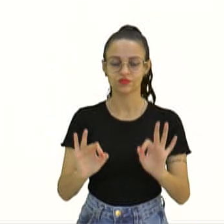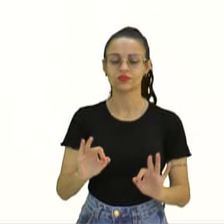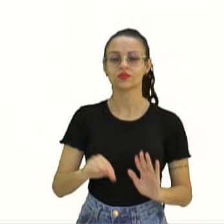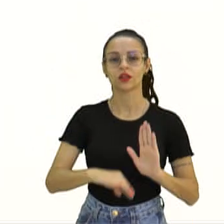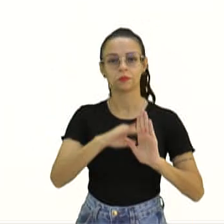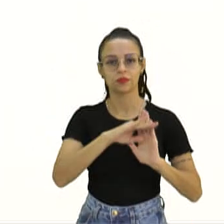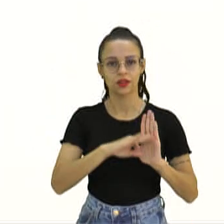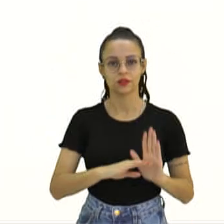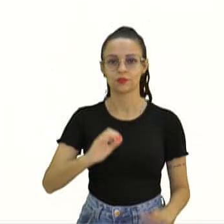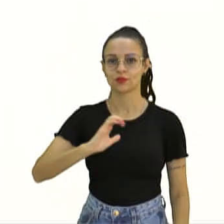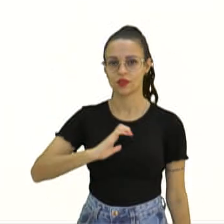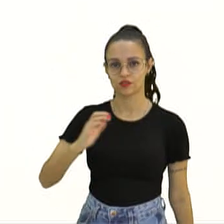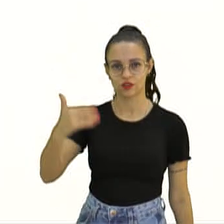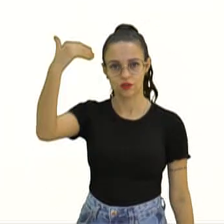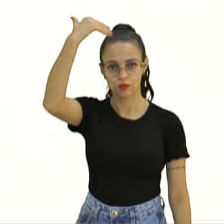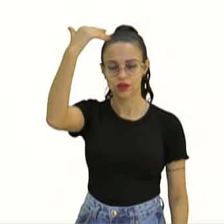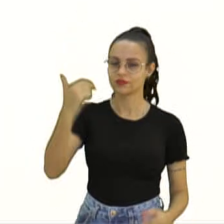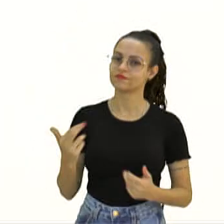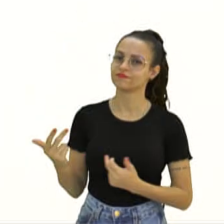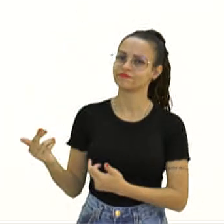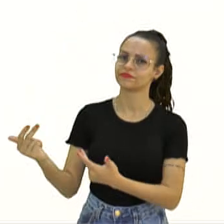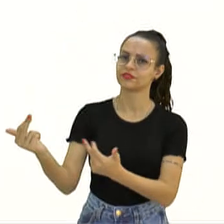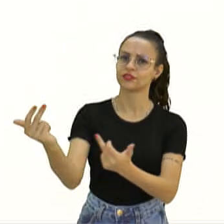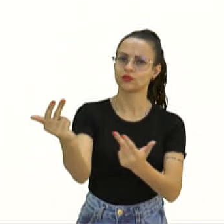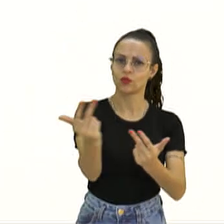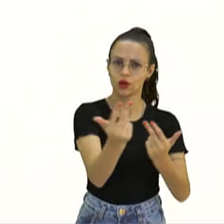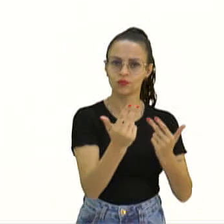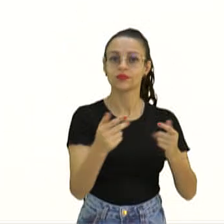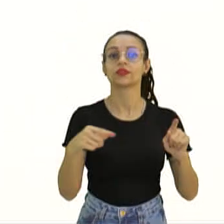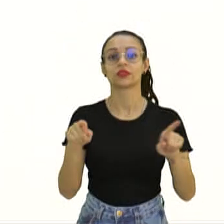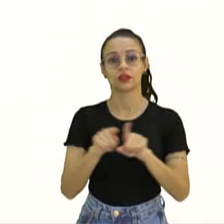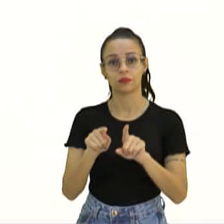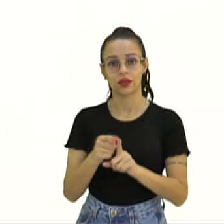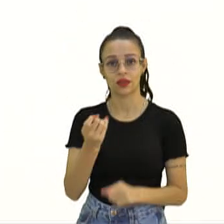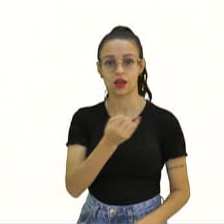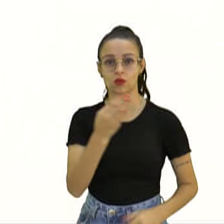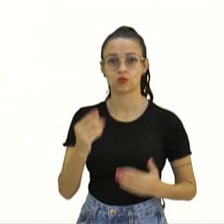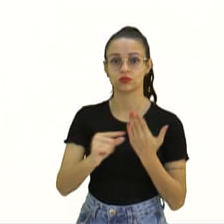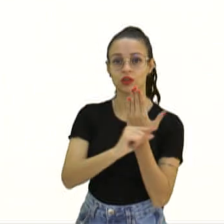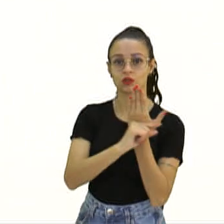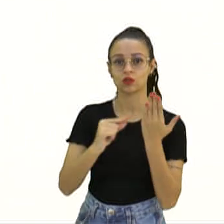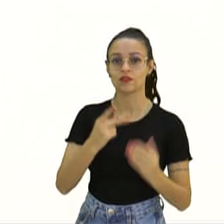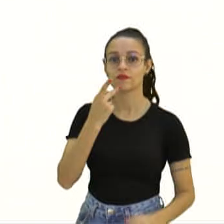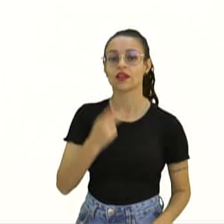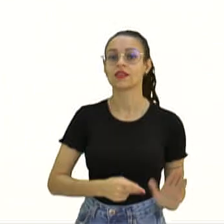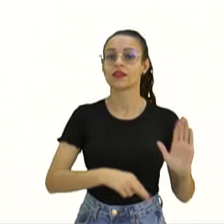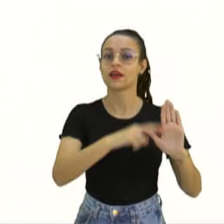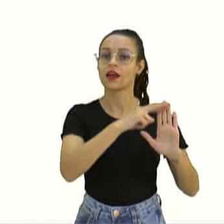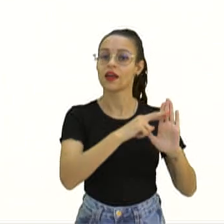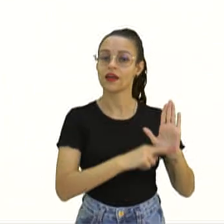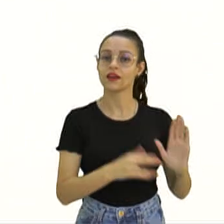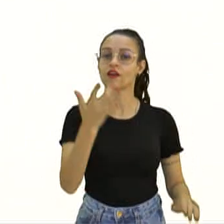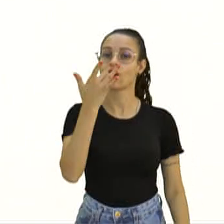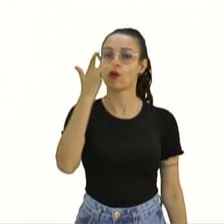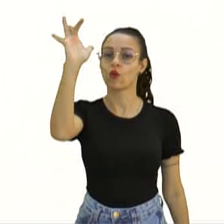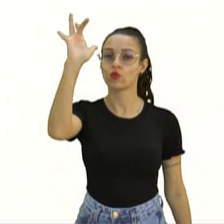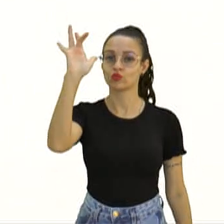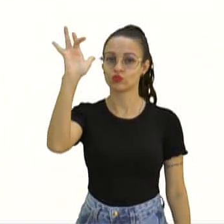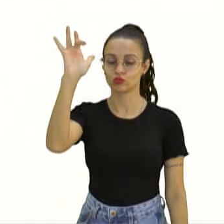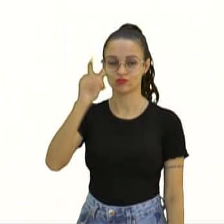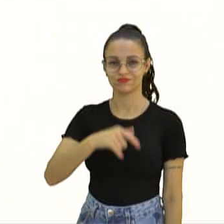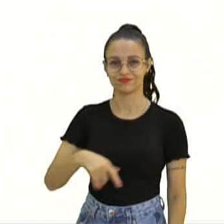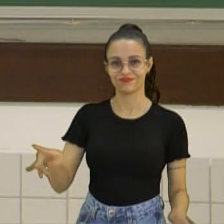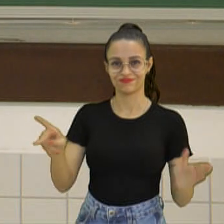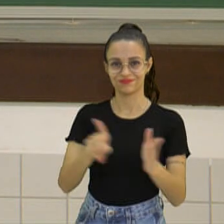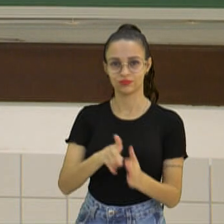princípios éticos e Morais comuns a todas as organizações inclusive alguns autores chamam de regra de ouro das religiões que